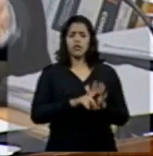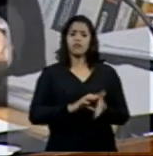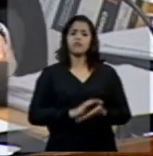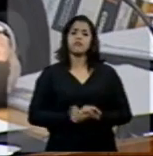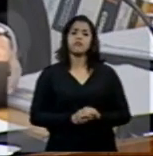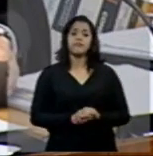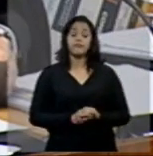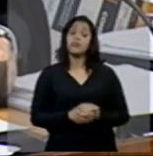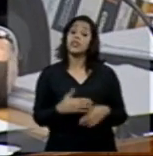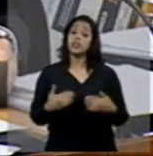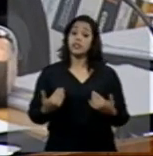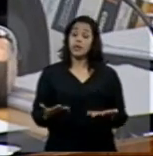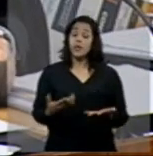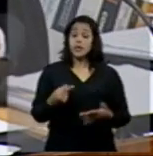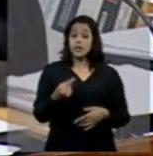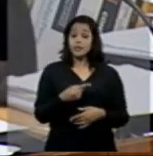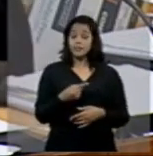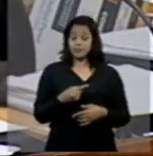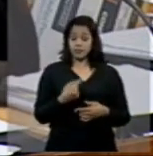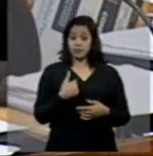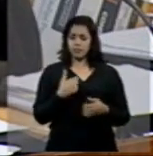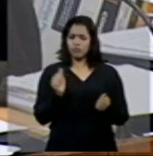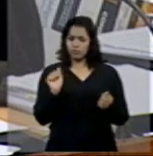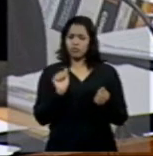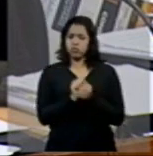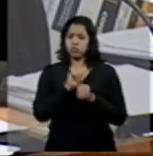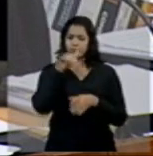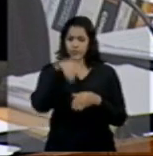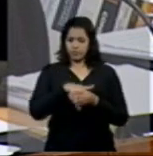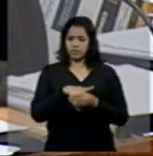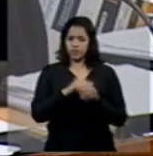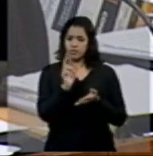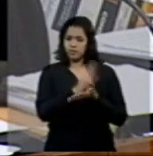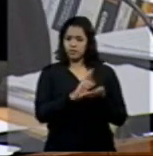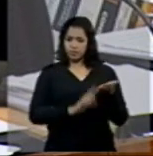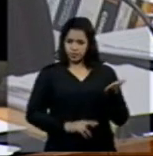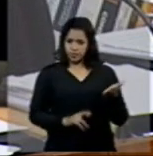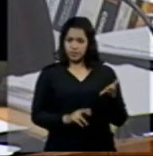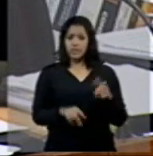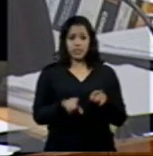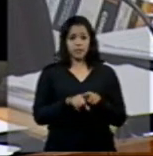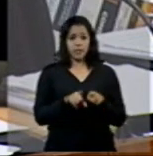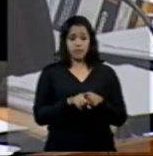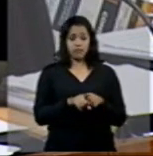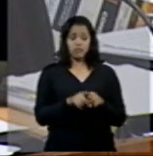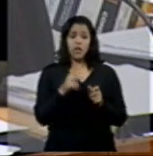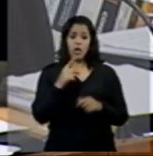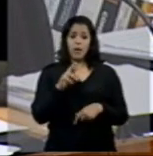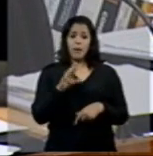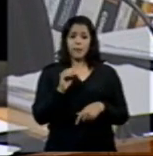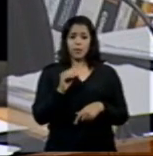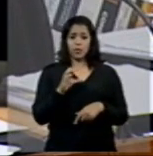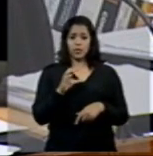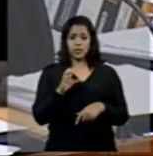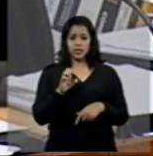fraudulentos. Com essas considerações, acompanho integralmente os eminentes relatores, julgando procedente a